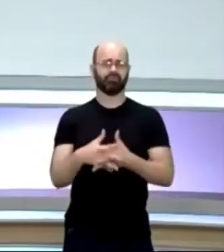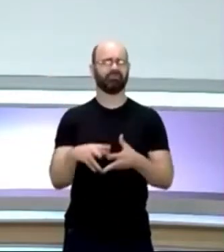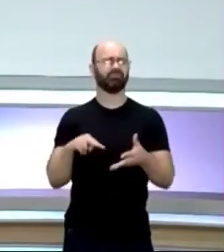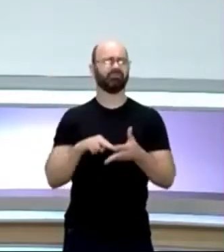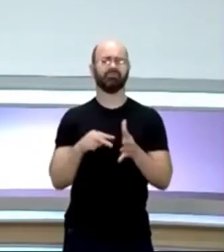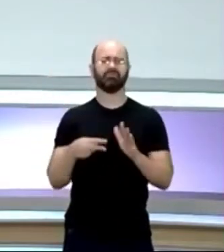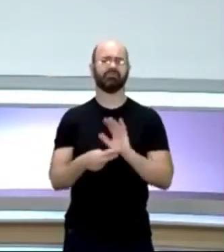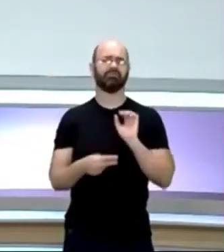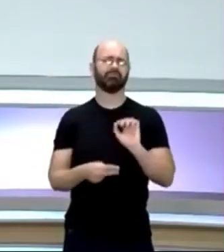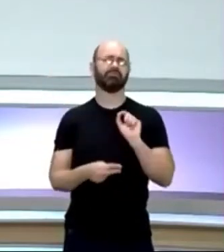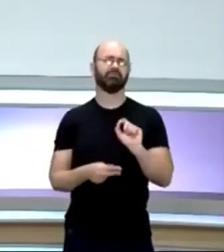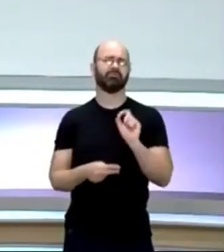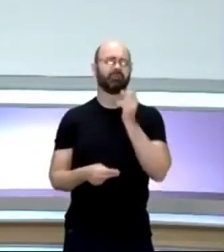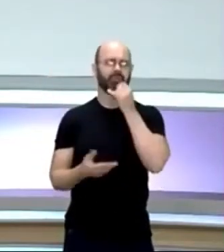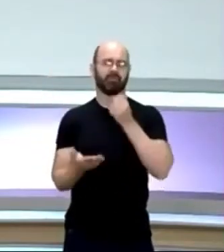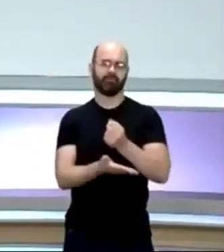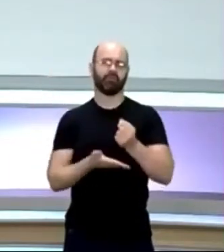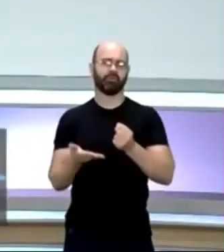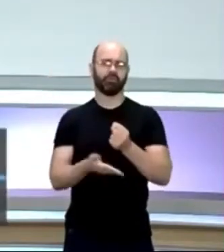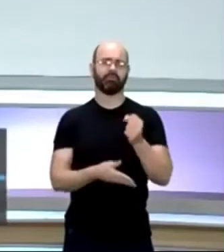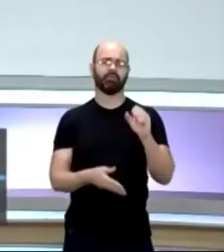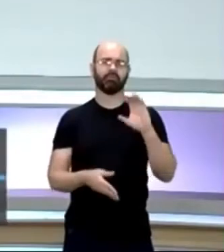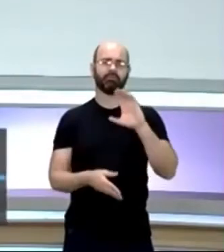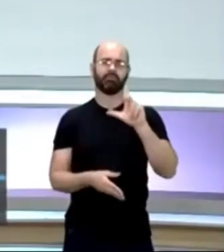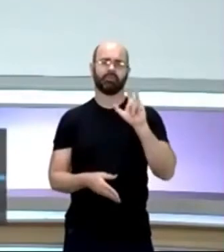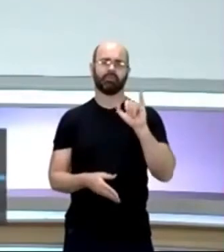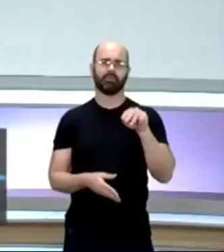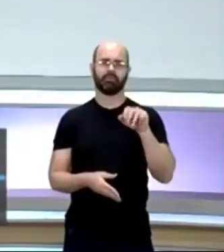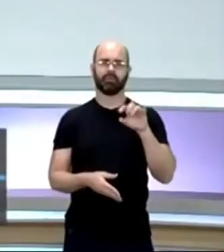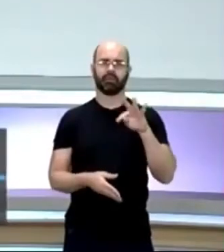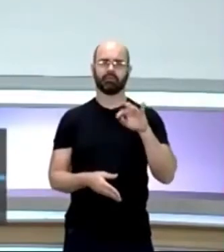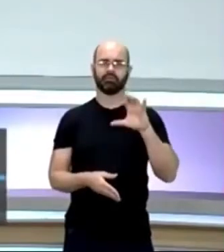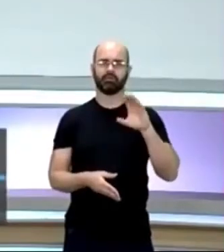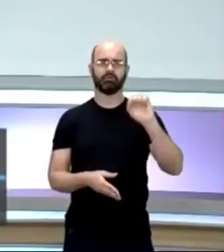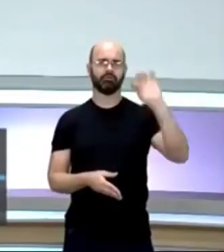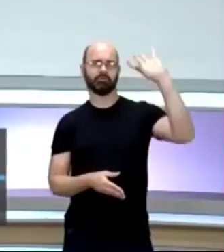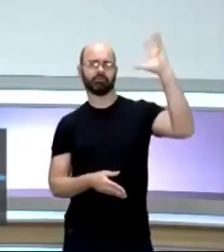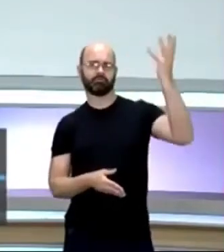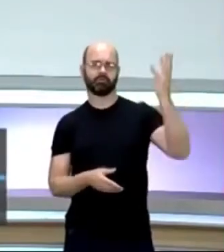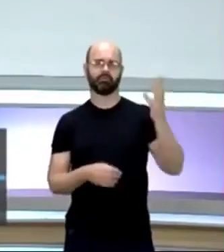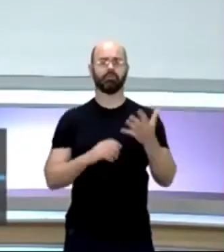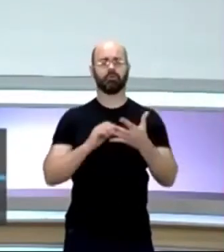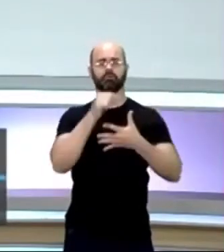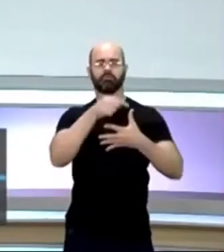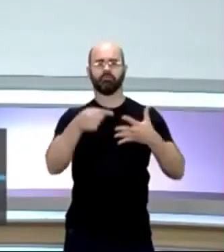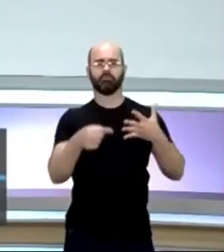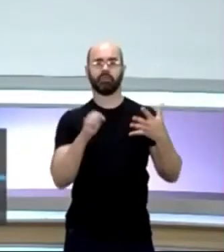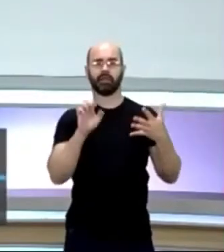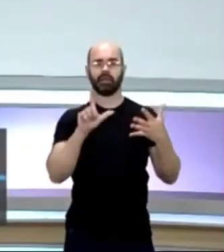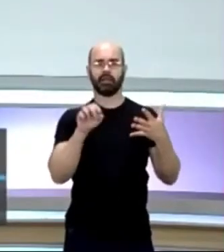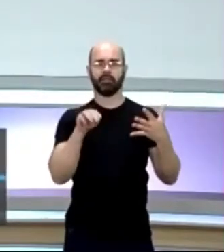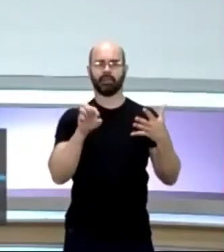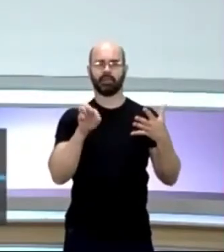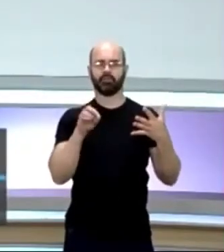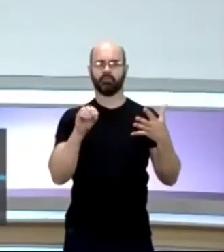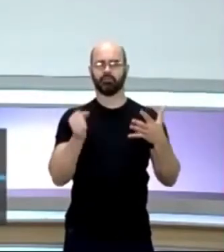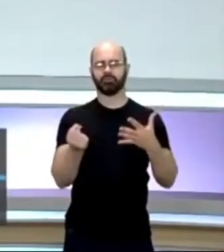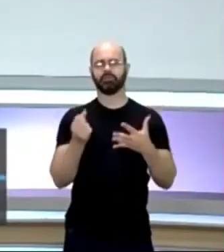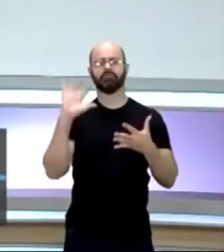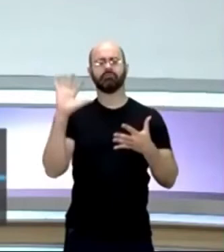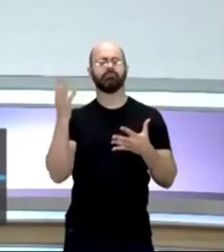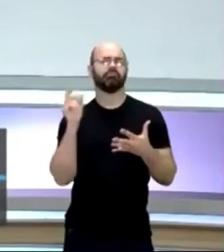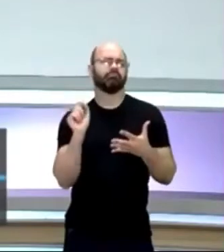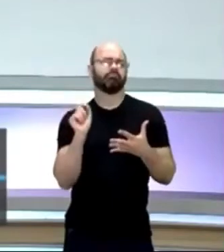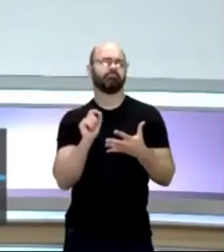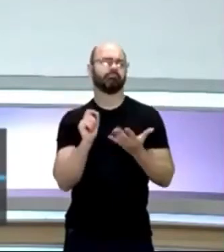lá os fundamentos climáticos, o que são aí os elementos climáticos. Os fundamentos aí da